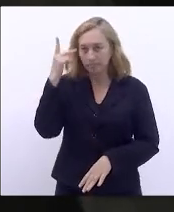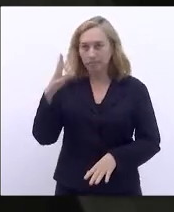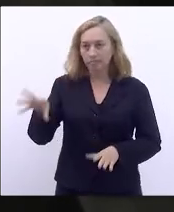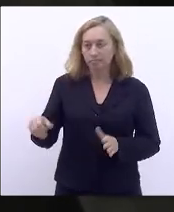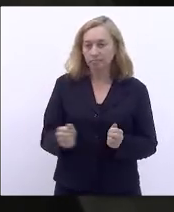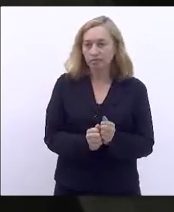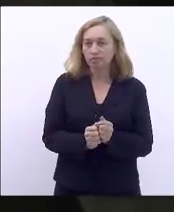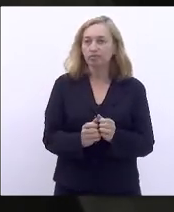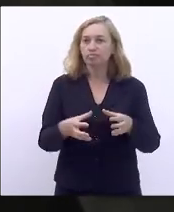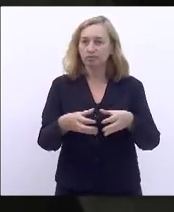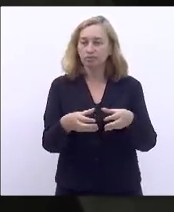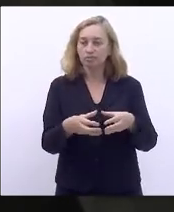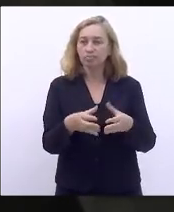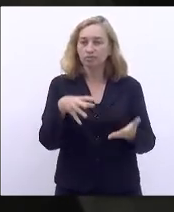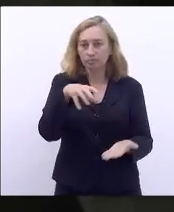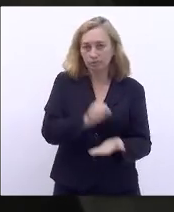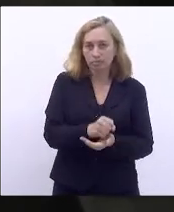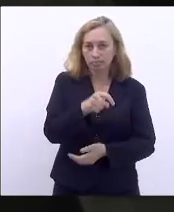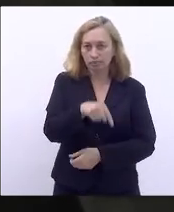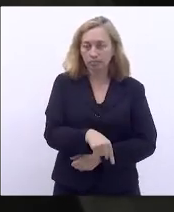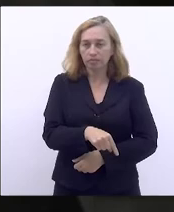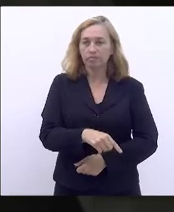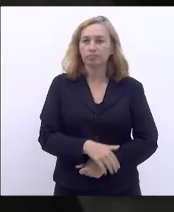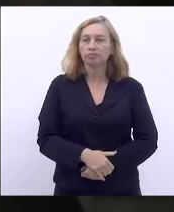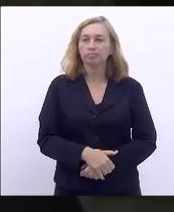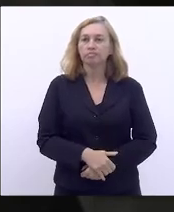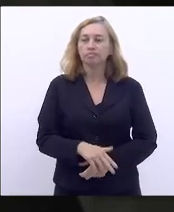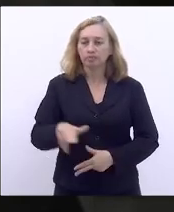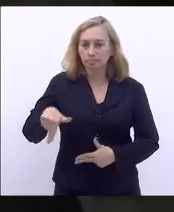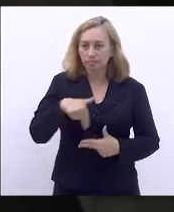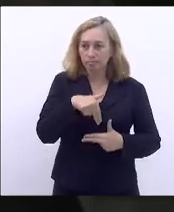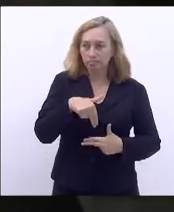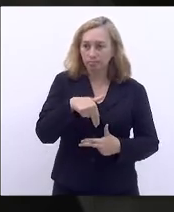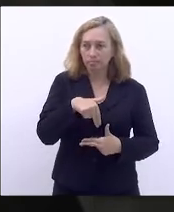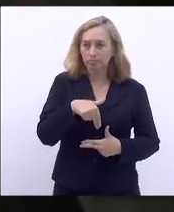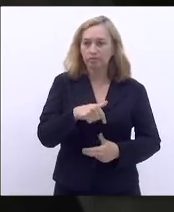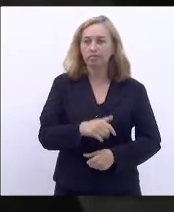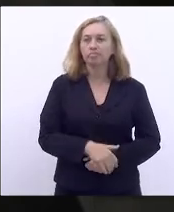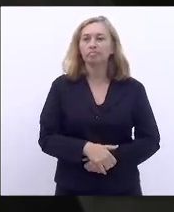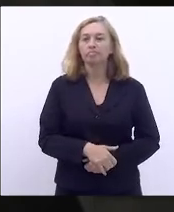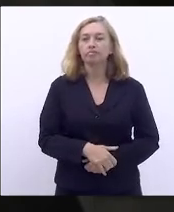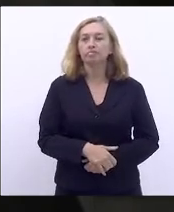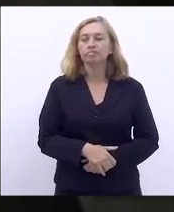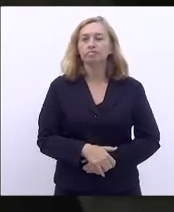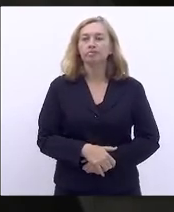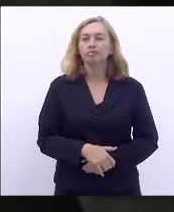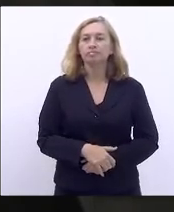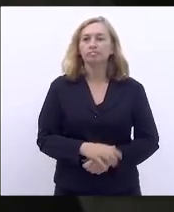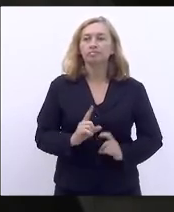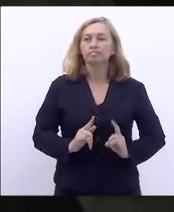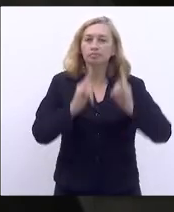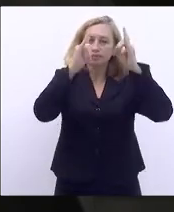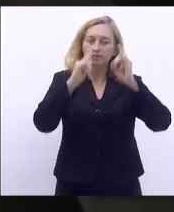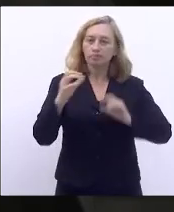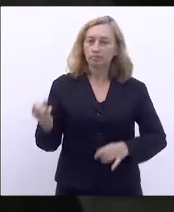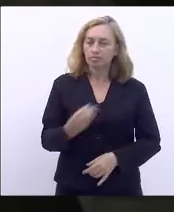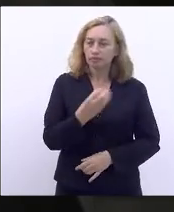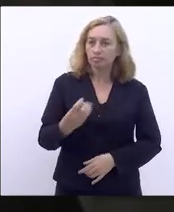fazer esse registro aqui na tribuna do plenário do edifício Lúcio Costa, um ano depois